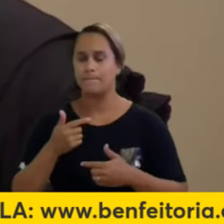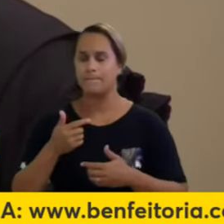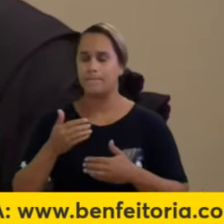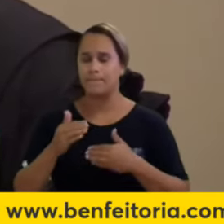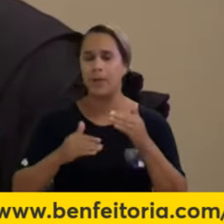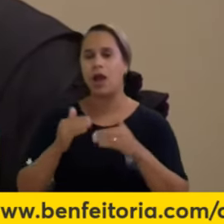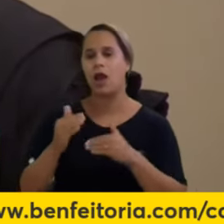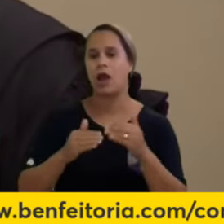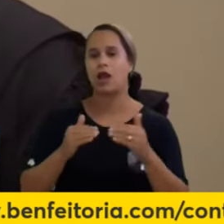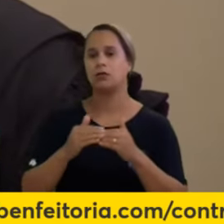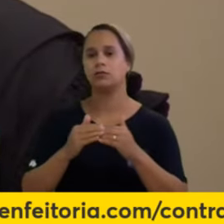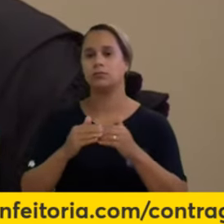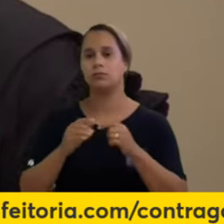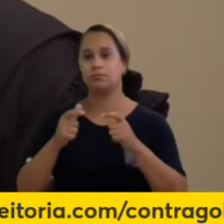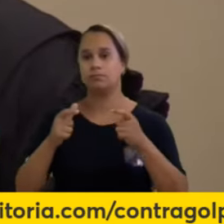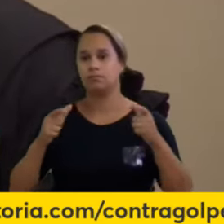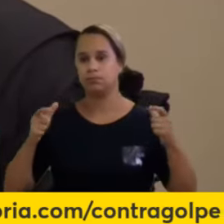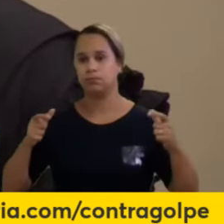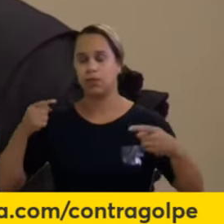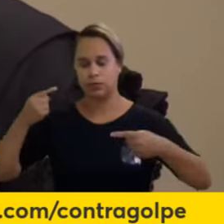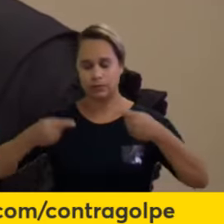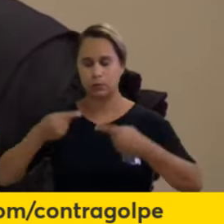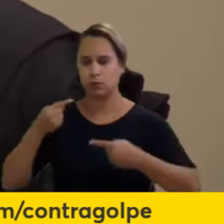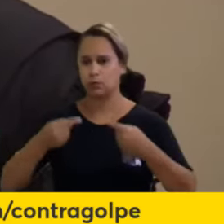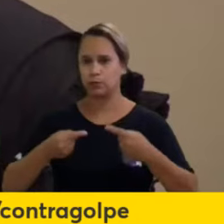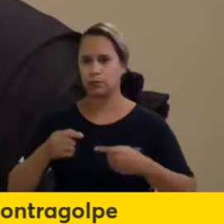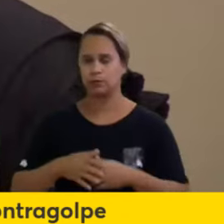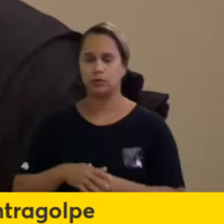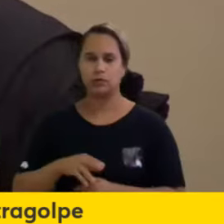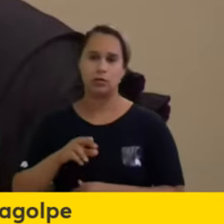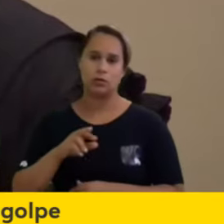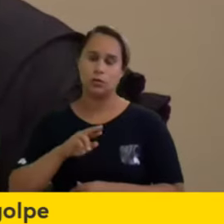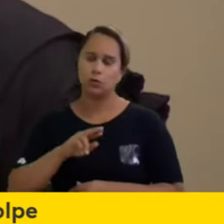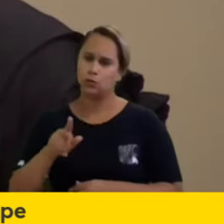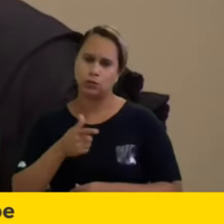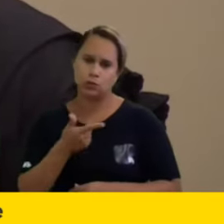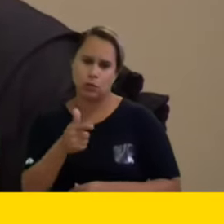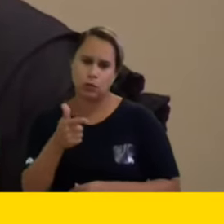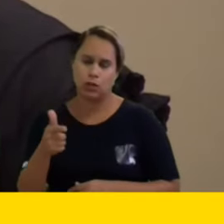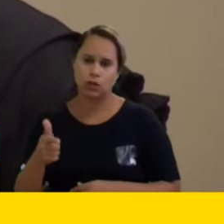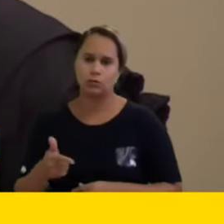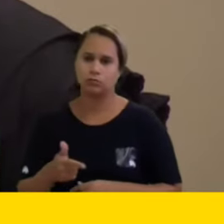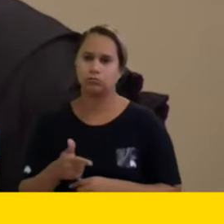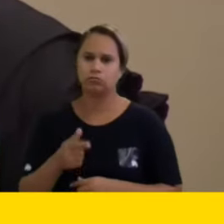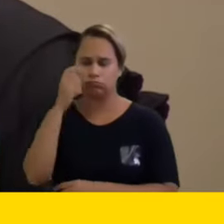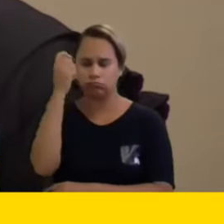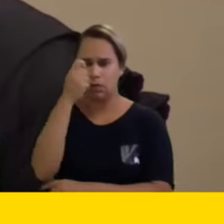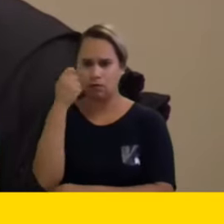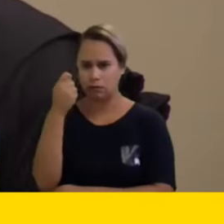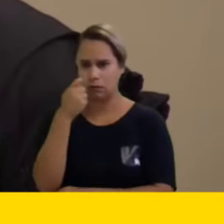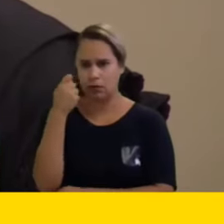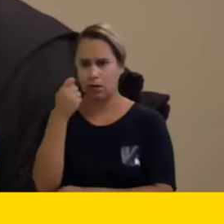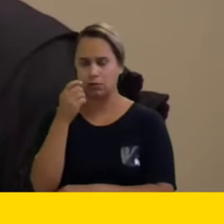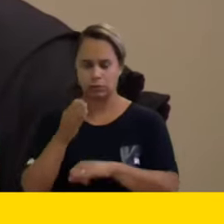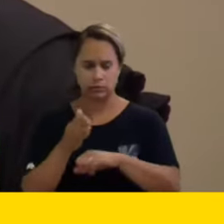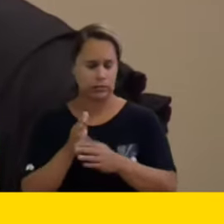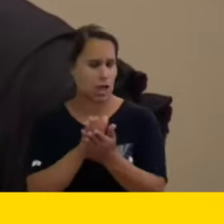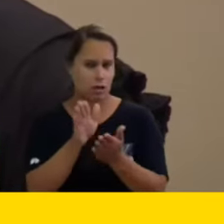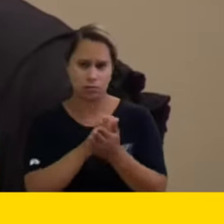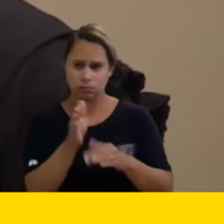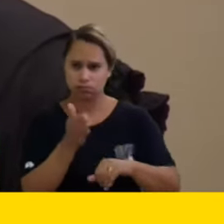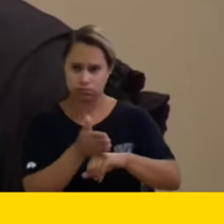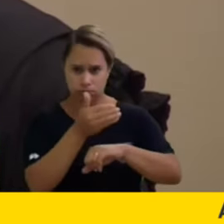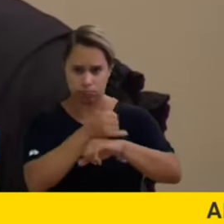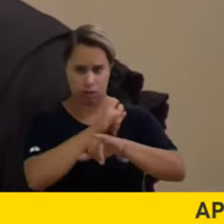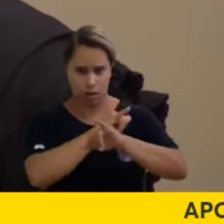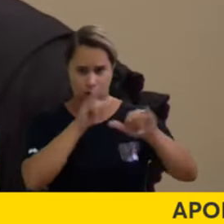a magnitude da disputa não há gravidade nos atos e nas despesas que restaram demonstradas na pré-campanha nada há que tivesse